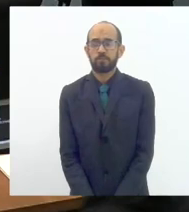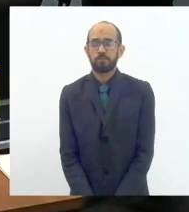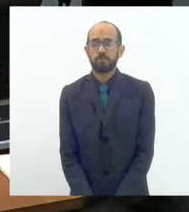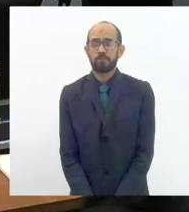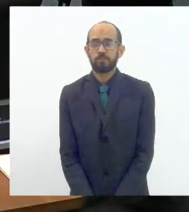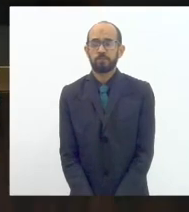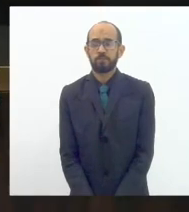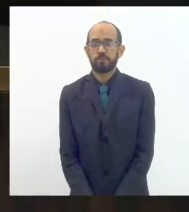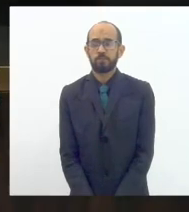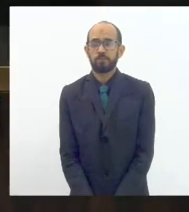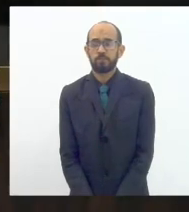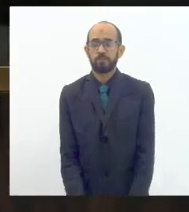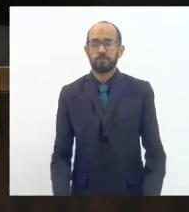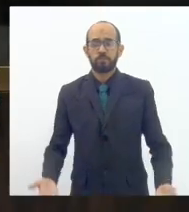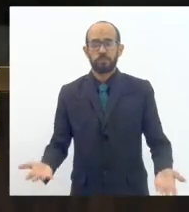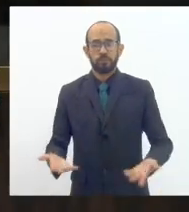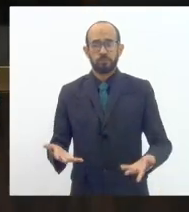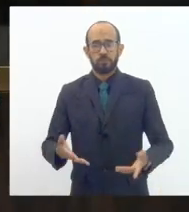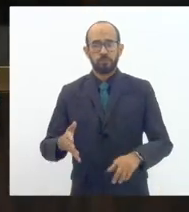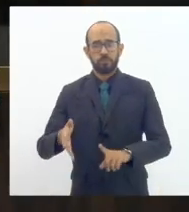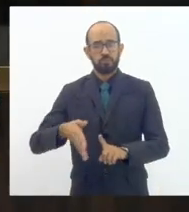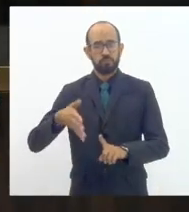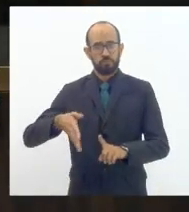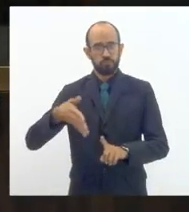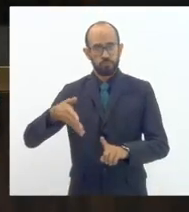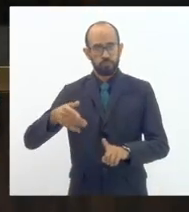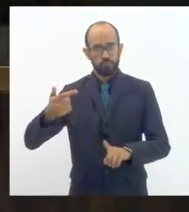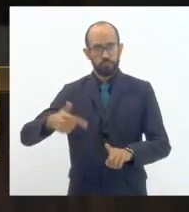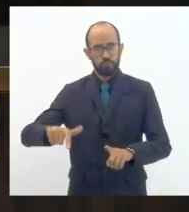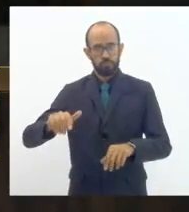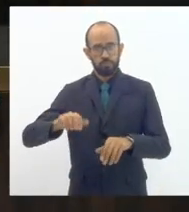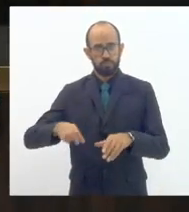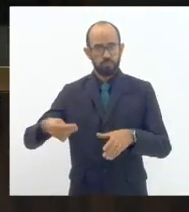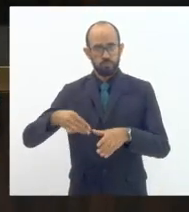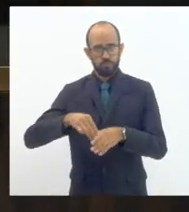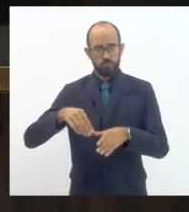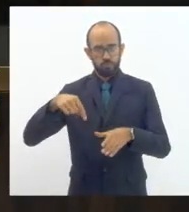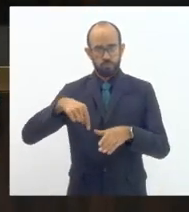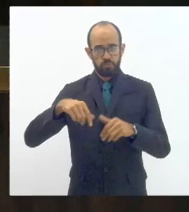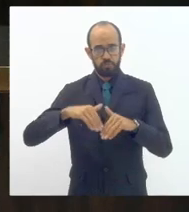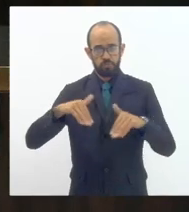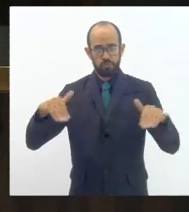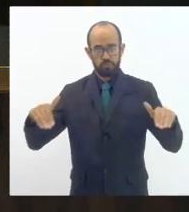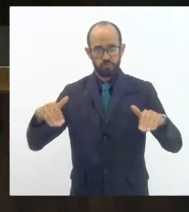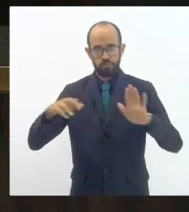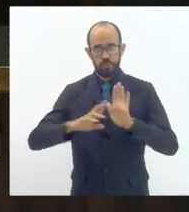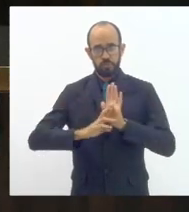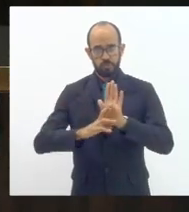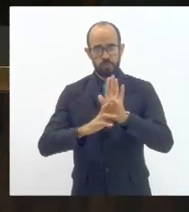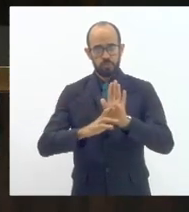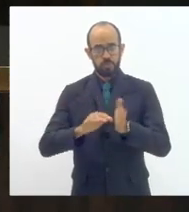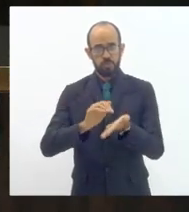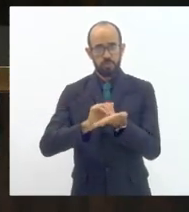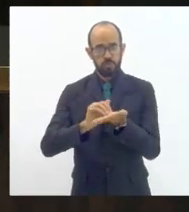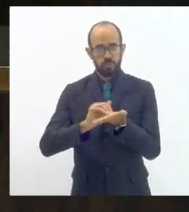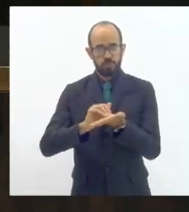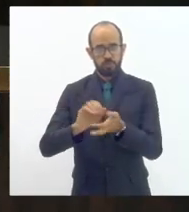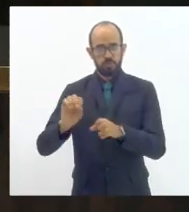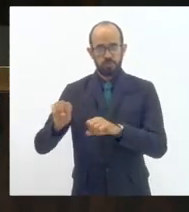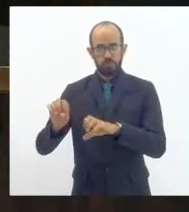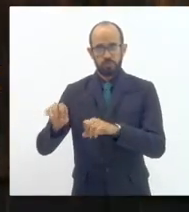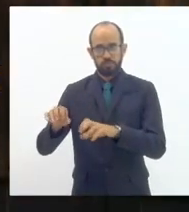Passo então agora a palavra ao próximo componente da mesa, representante da SEDUC aqui, Amandio, fique à